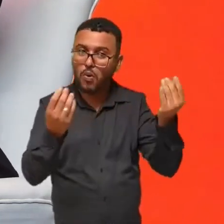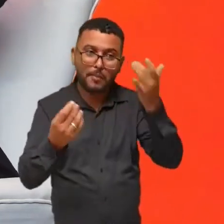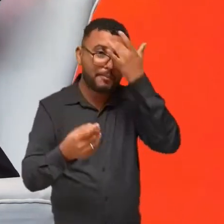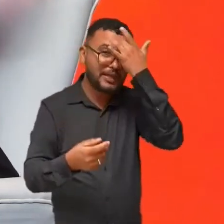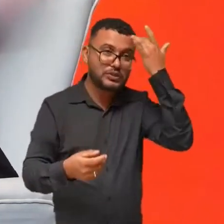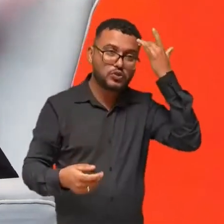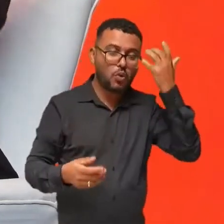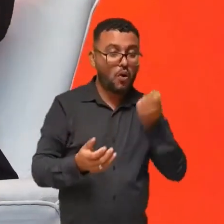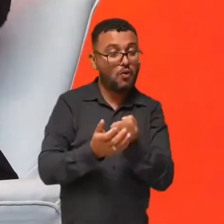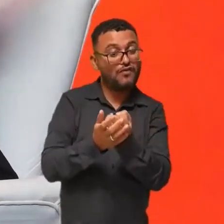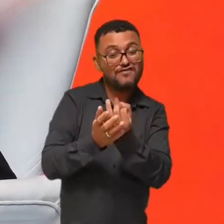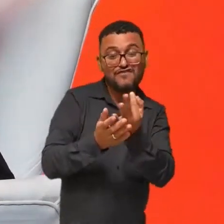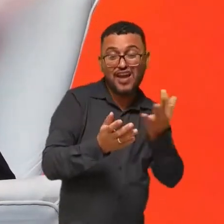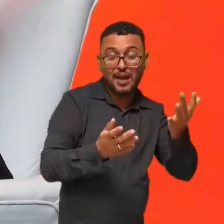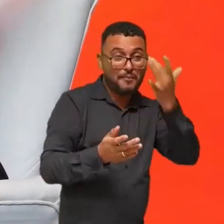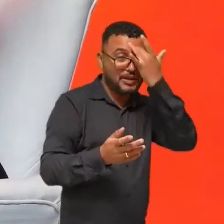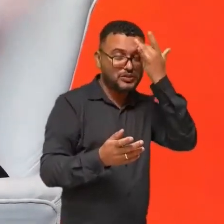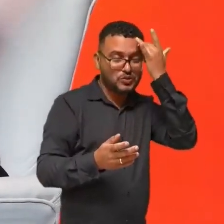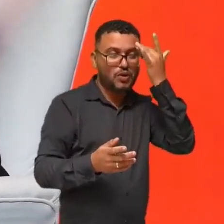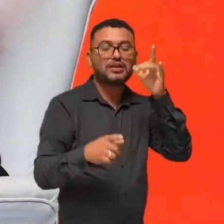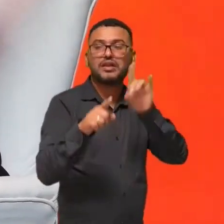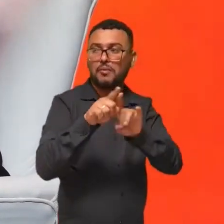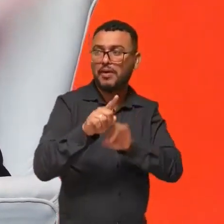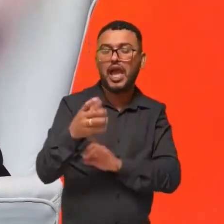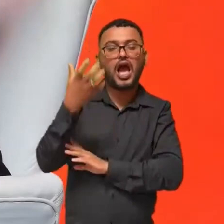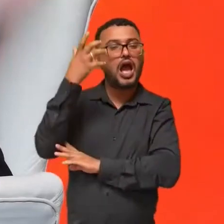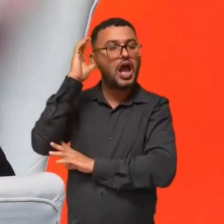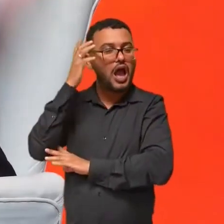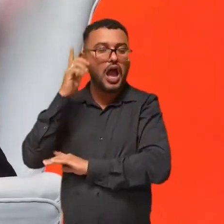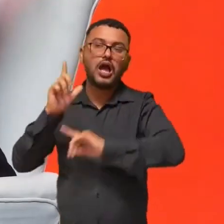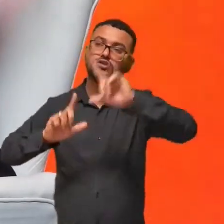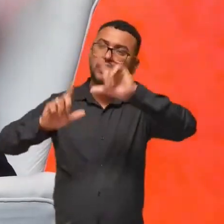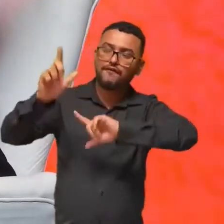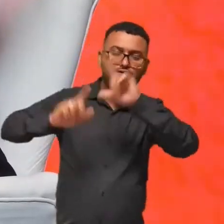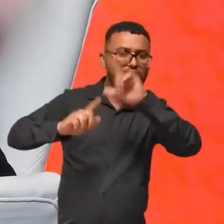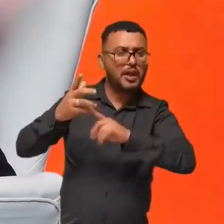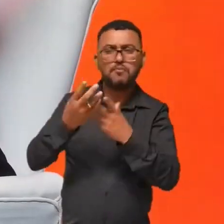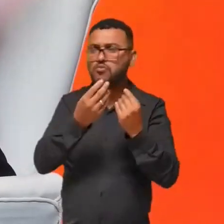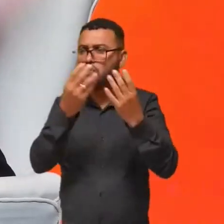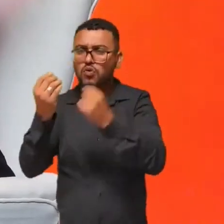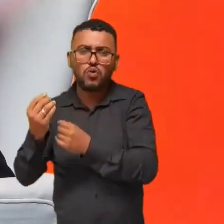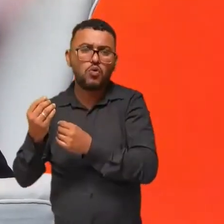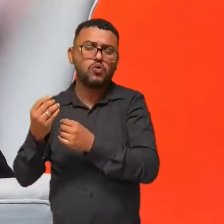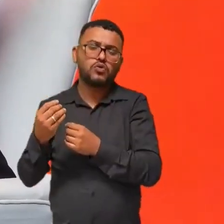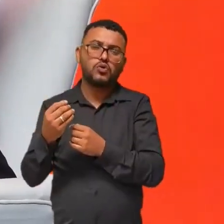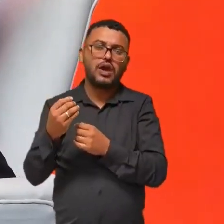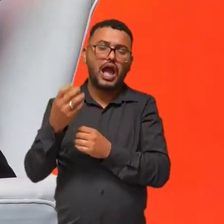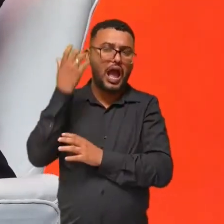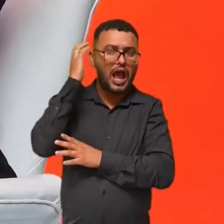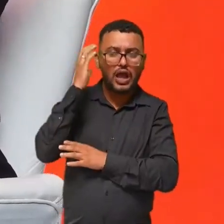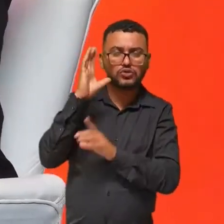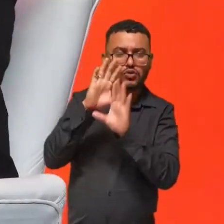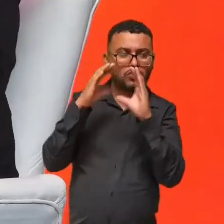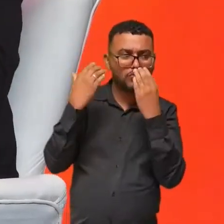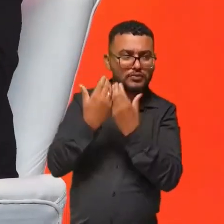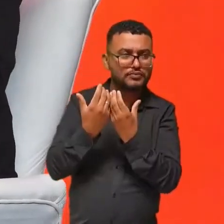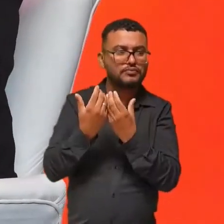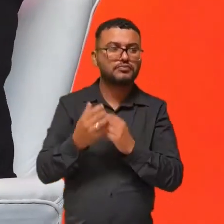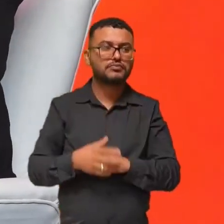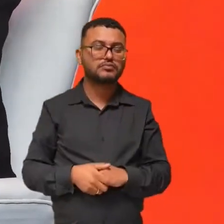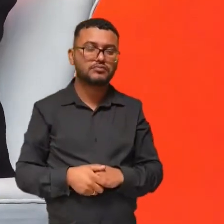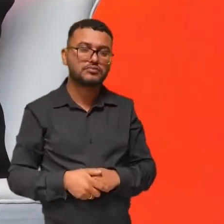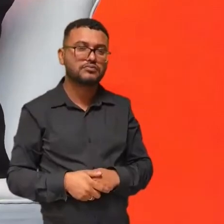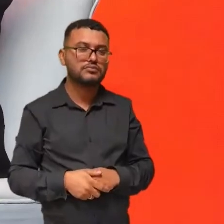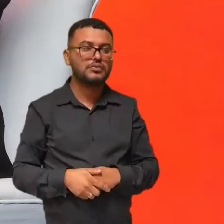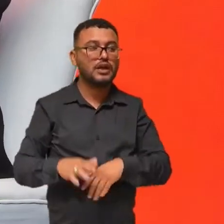mas também tem milhões acompanhando TV, rádio, jornal do bairro, a rádio comunitária. Então, há uma necessidade clara de que tu tenha